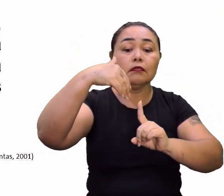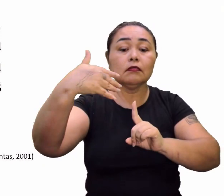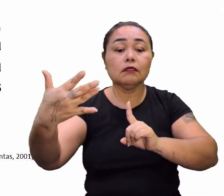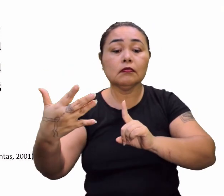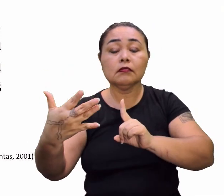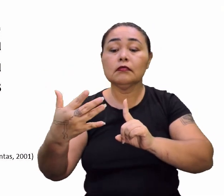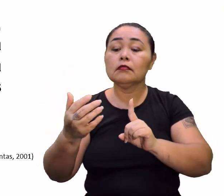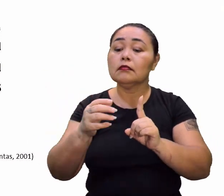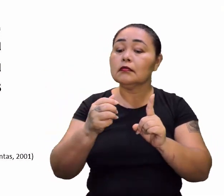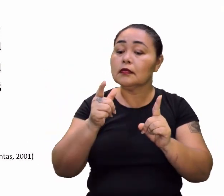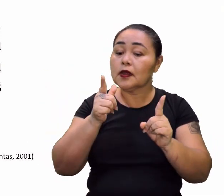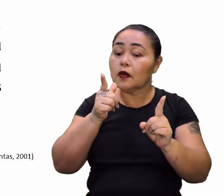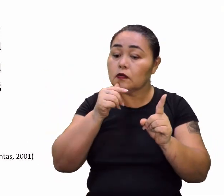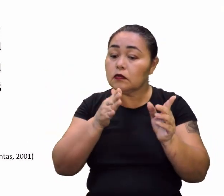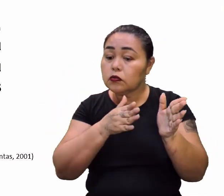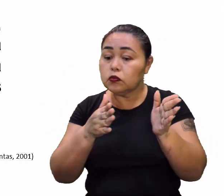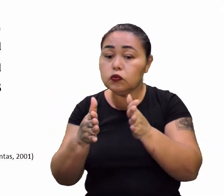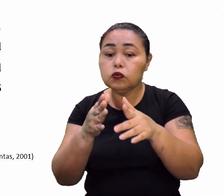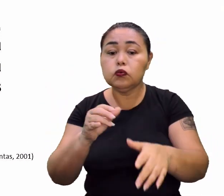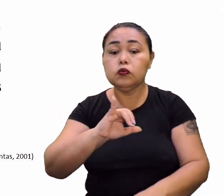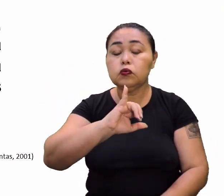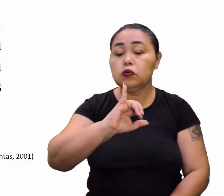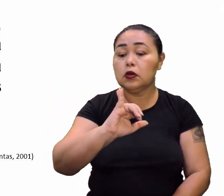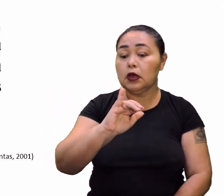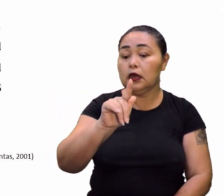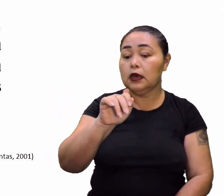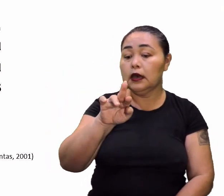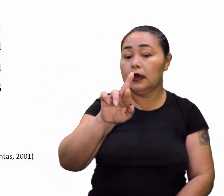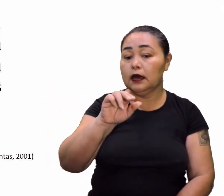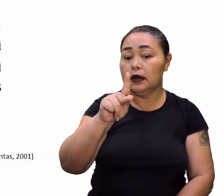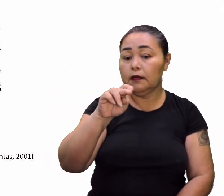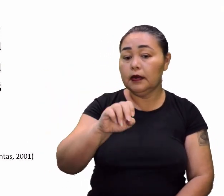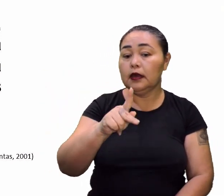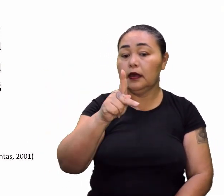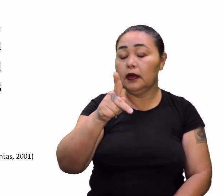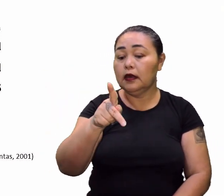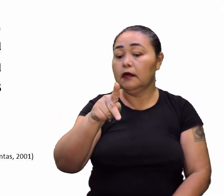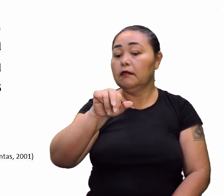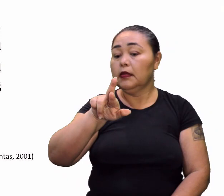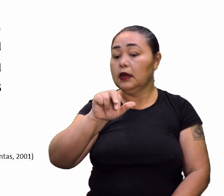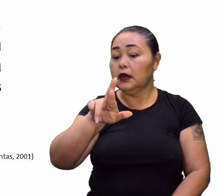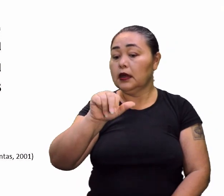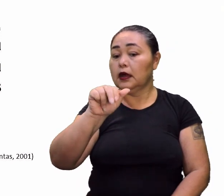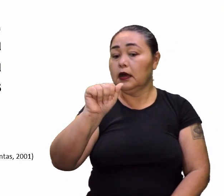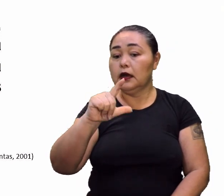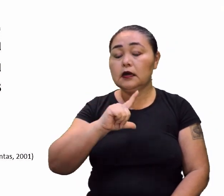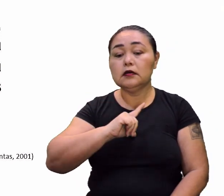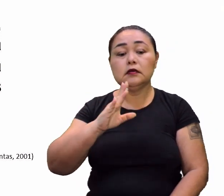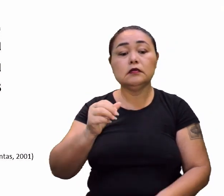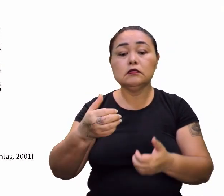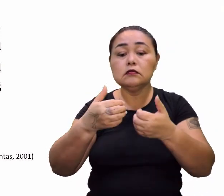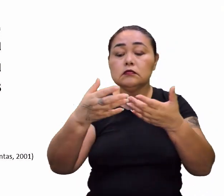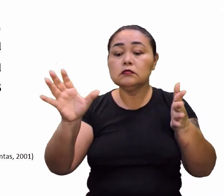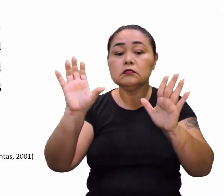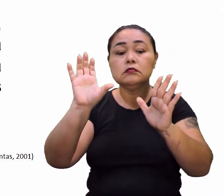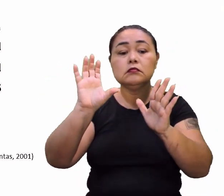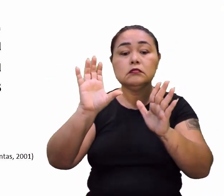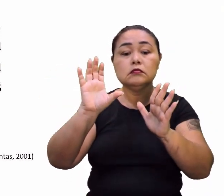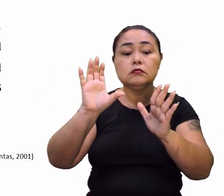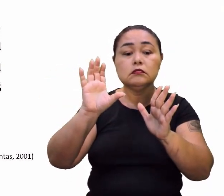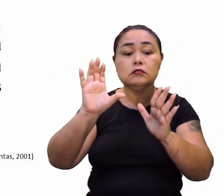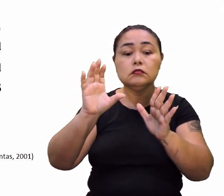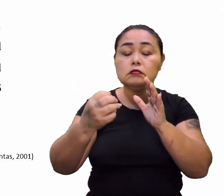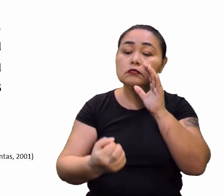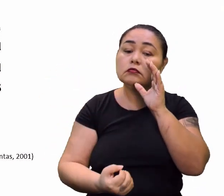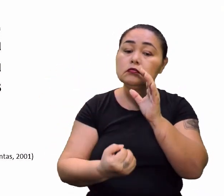do Igarapé, Pirarara, com a BR-29, onde surgiu a cidade de Ji-Paraná. Olha só